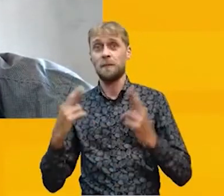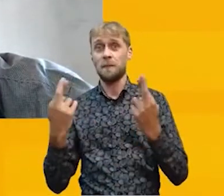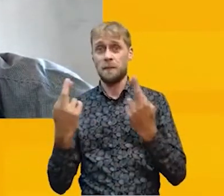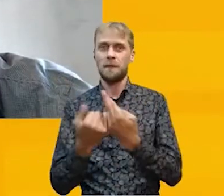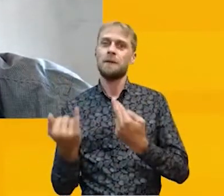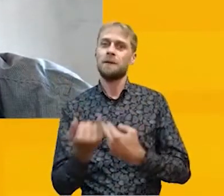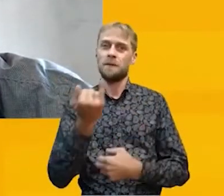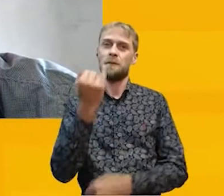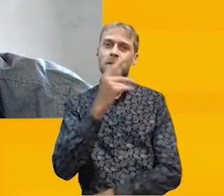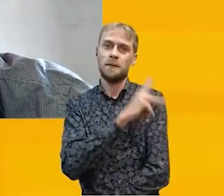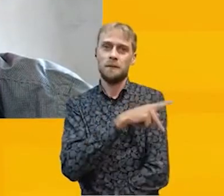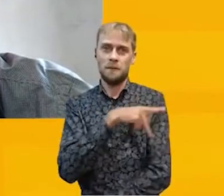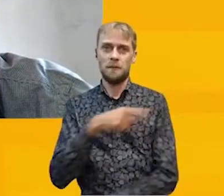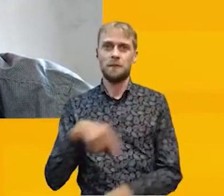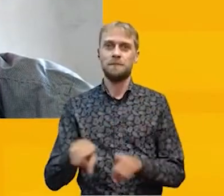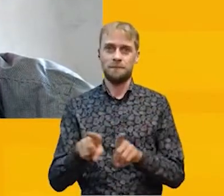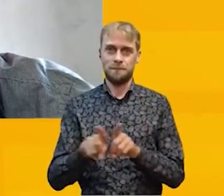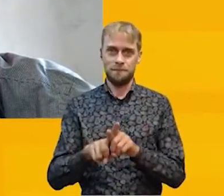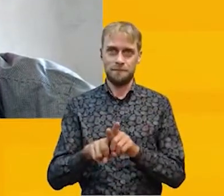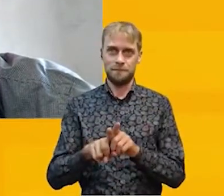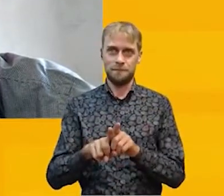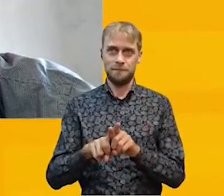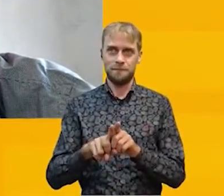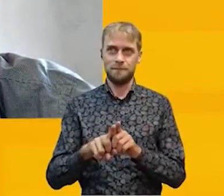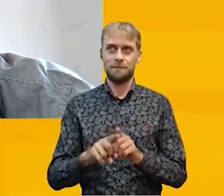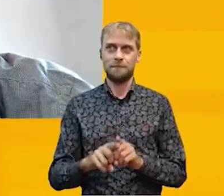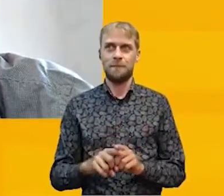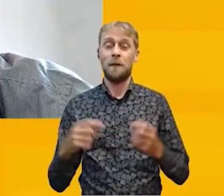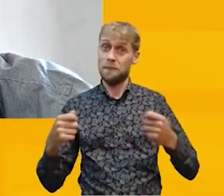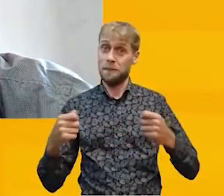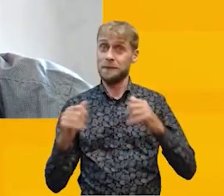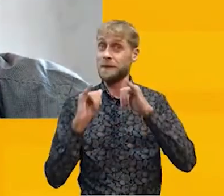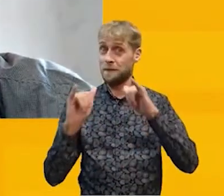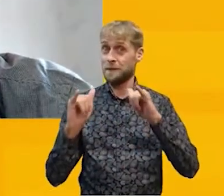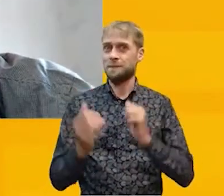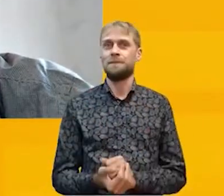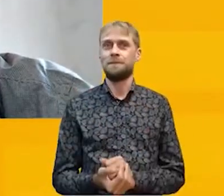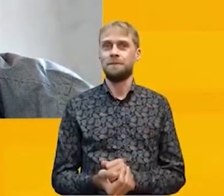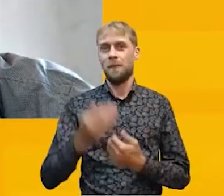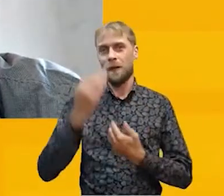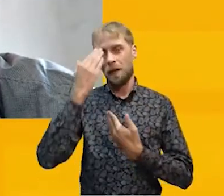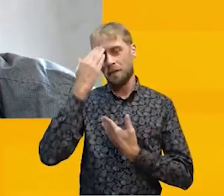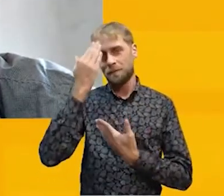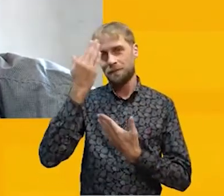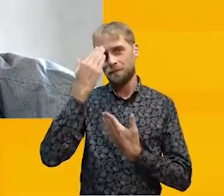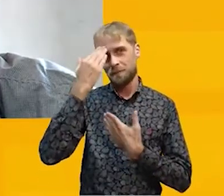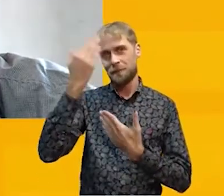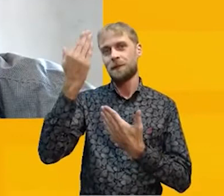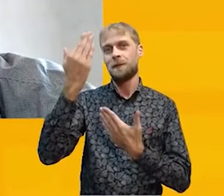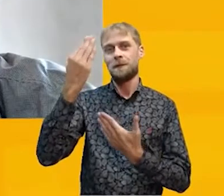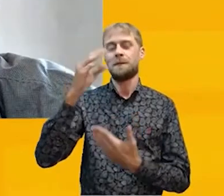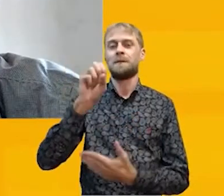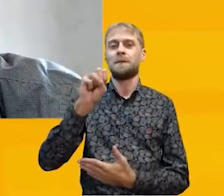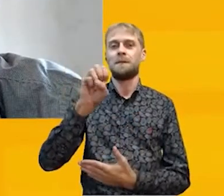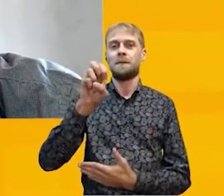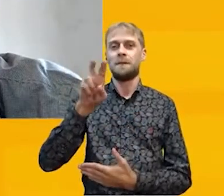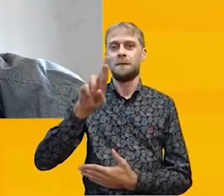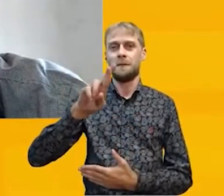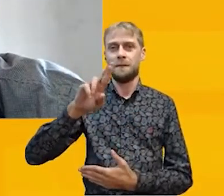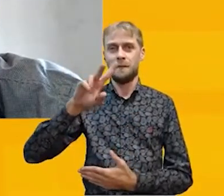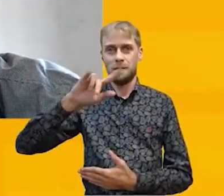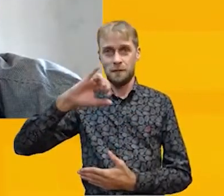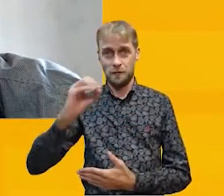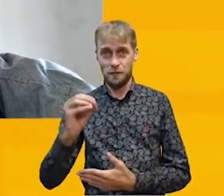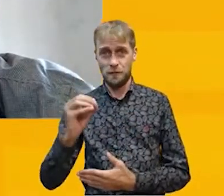no Piauí. Já que registrado aqui é a nossa amiga Simone. Obrigado, Sérgio. Acho que tem